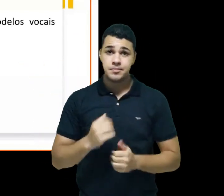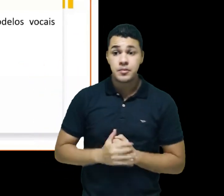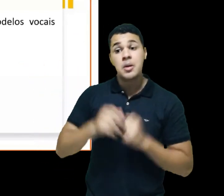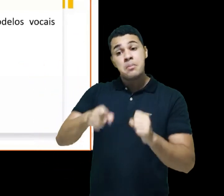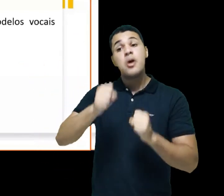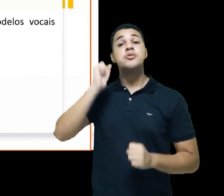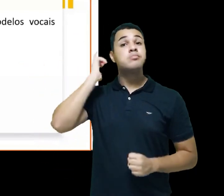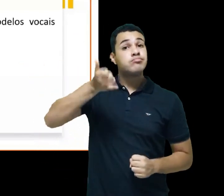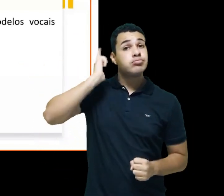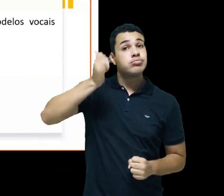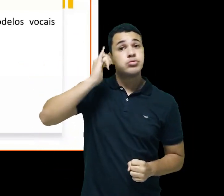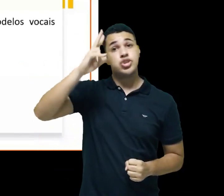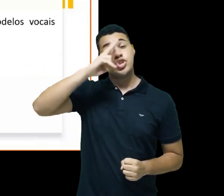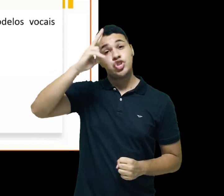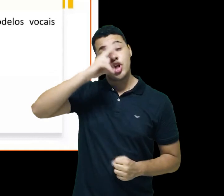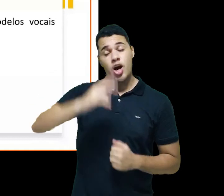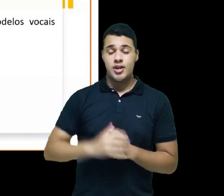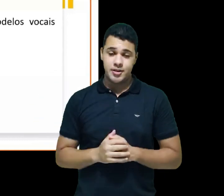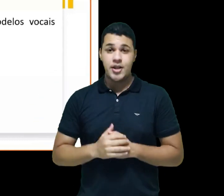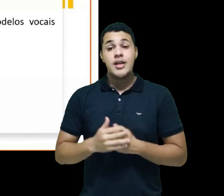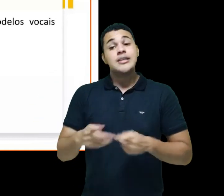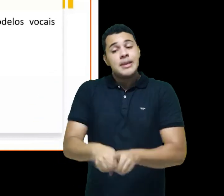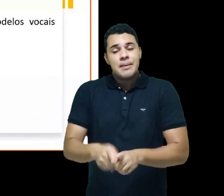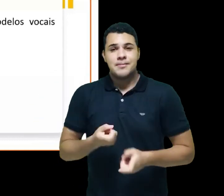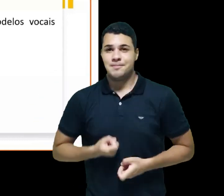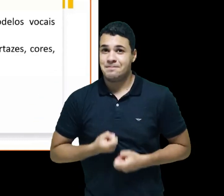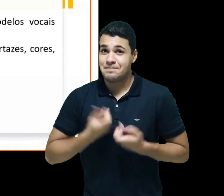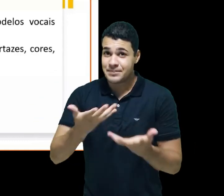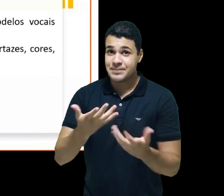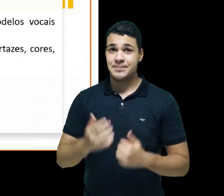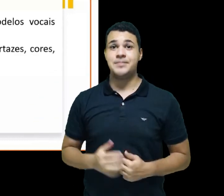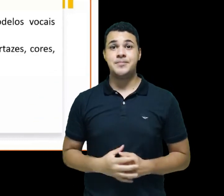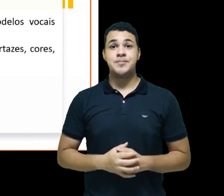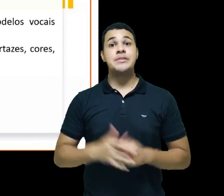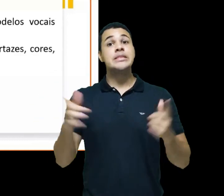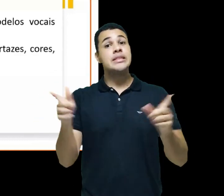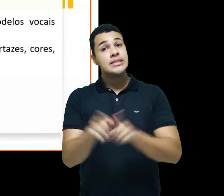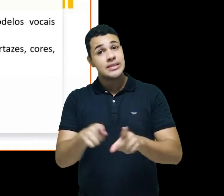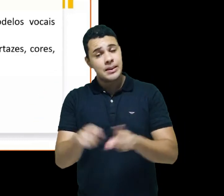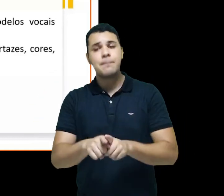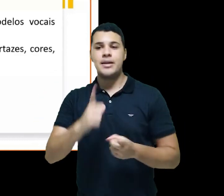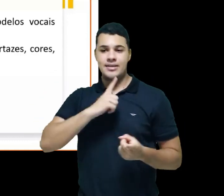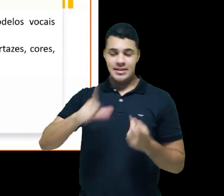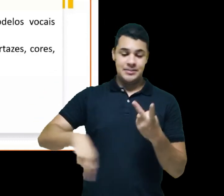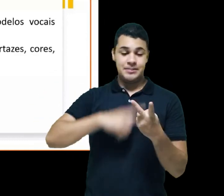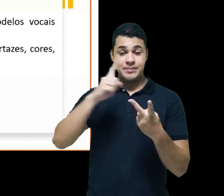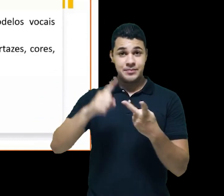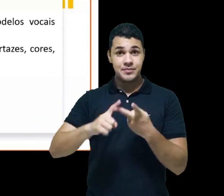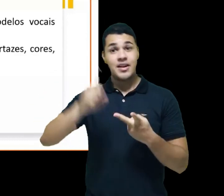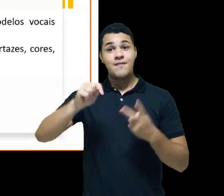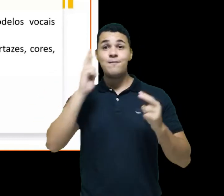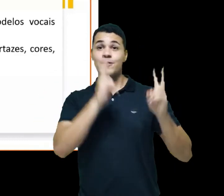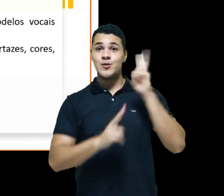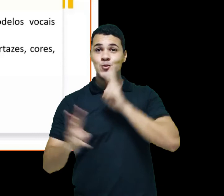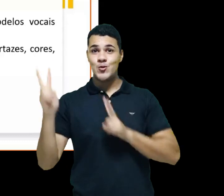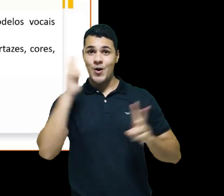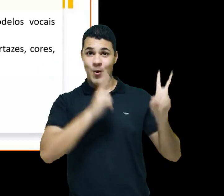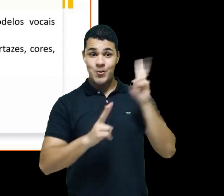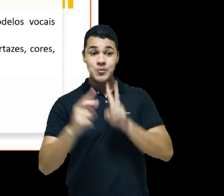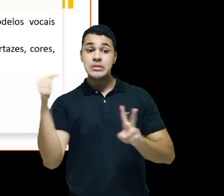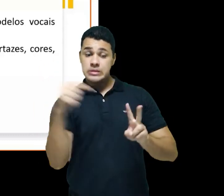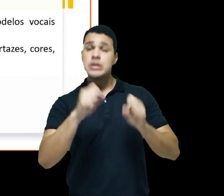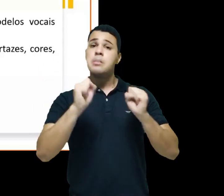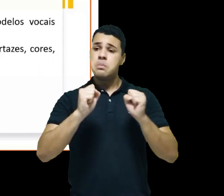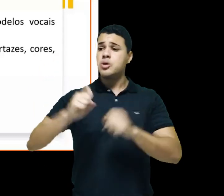ser a contação de histórias, a declamação de poesias. Também existem as âncoras visuais, que